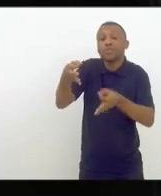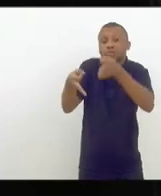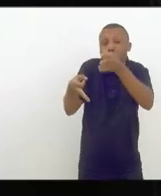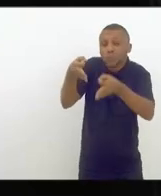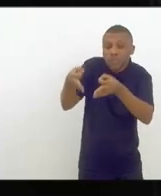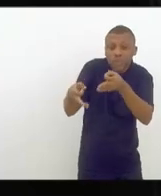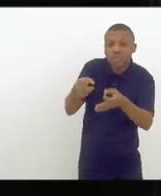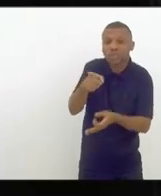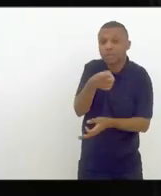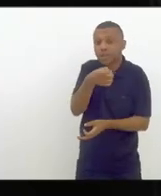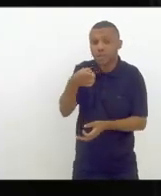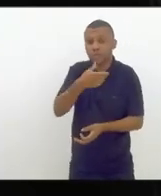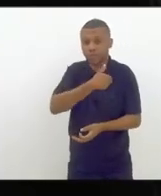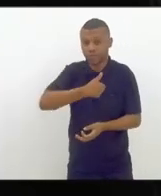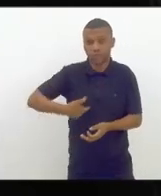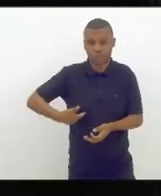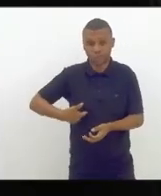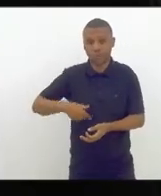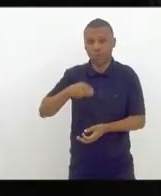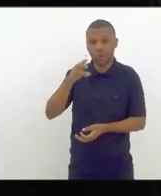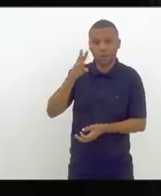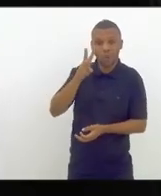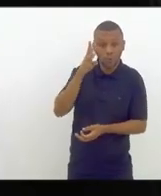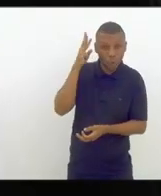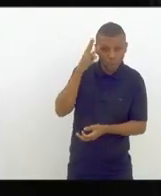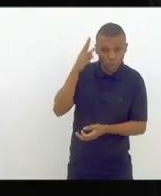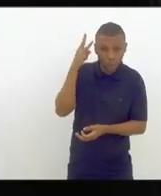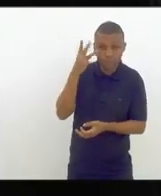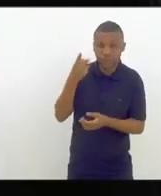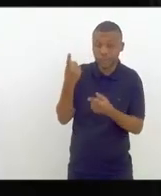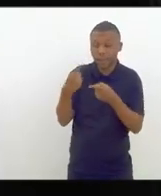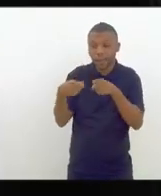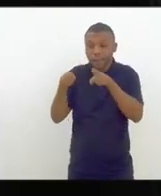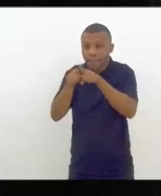ex-governador Wilson Witzel, da chapa do Cláudio Castro,